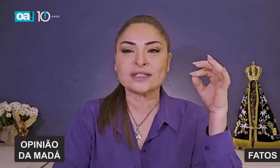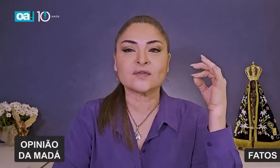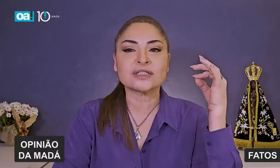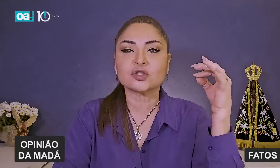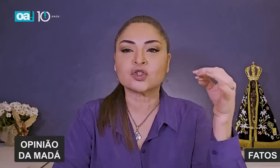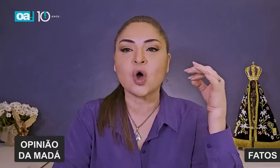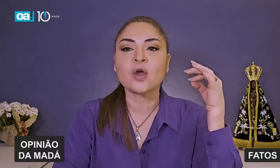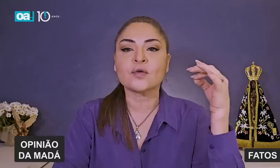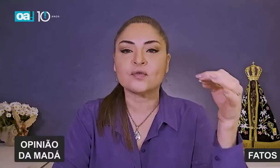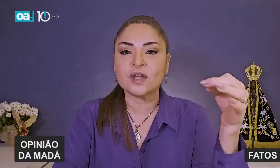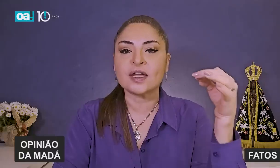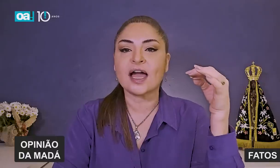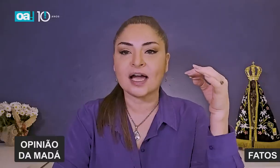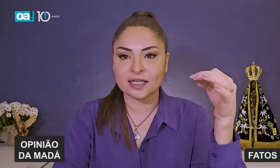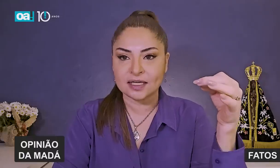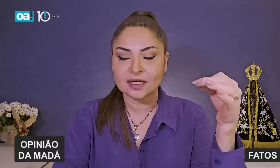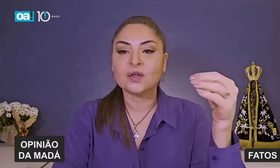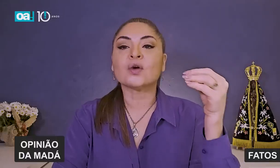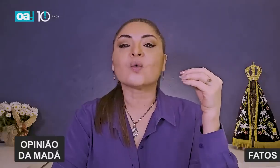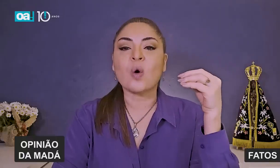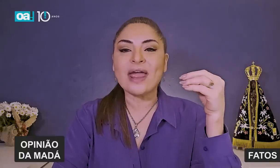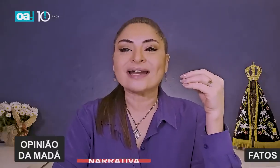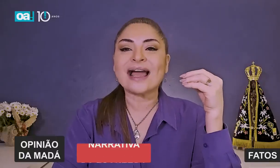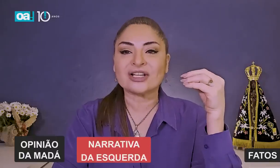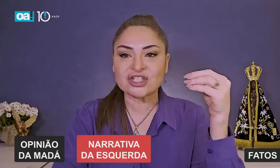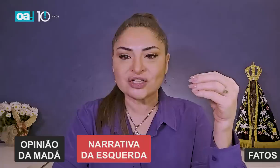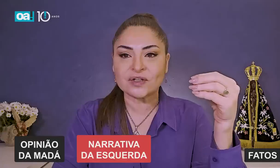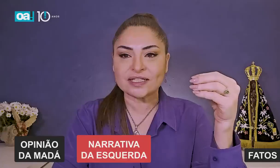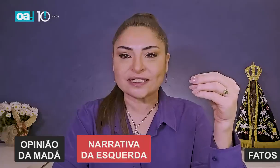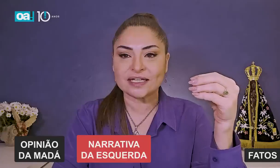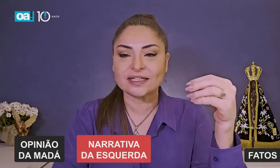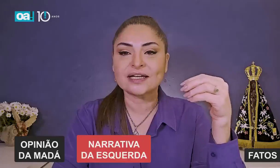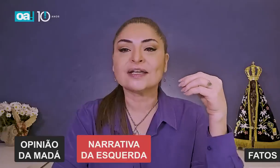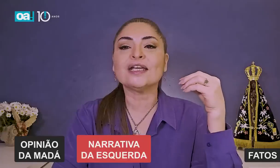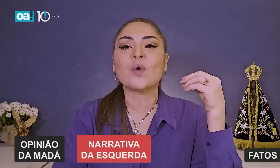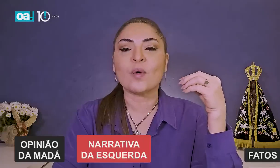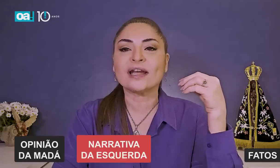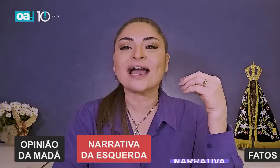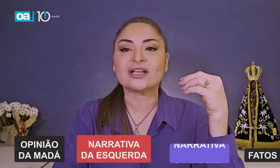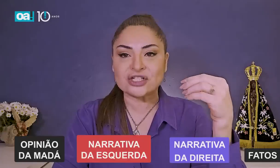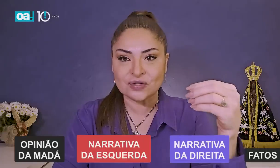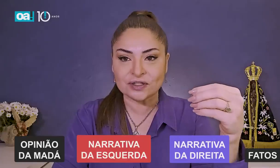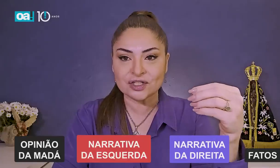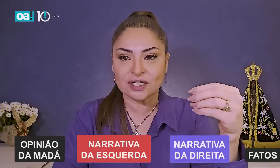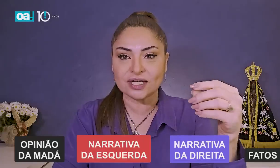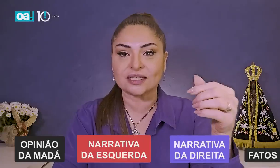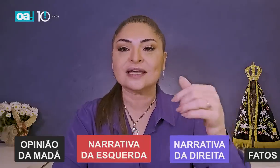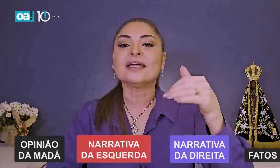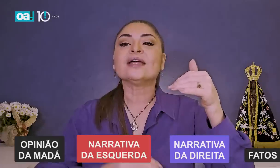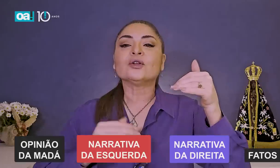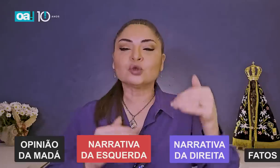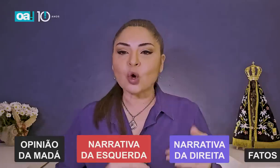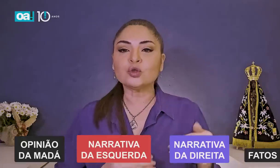digo uma coisa que você só vê aqui. Qual é a narrativa da esquerda e qual é a narrativa da